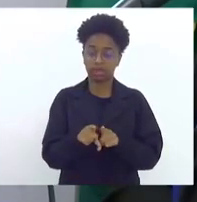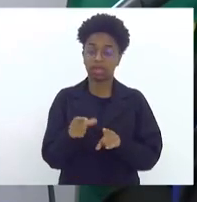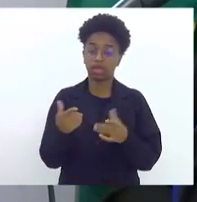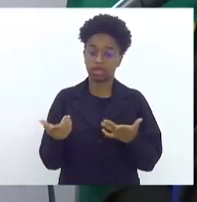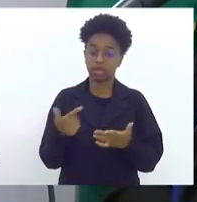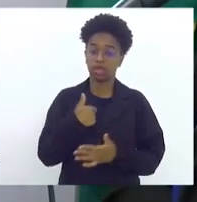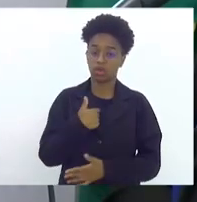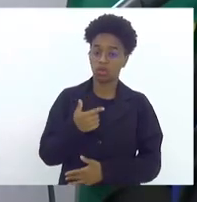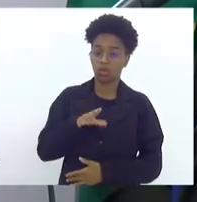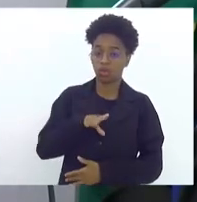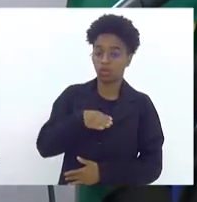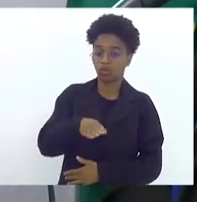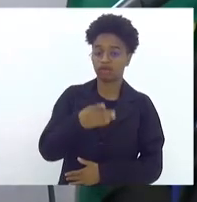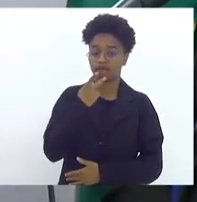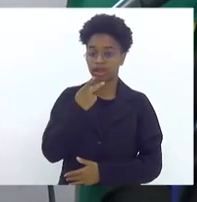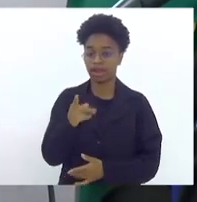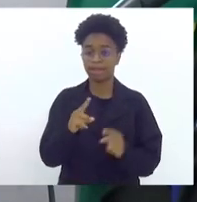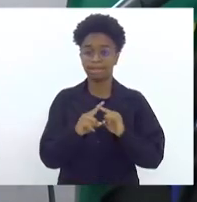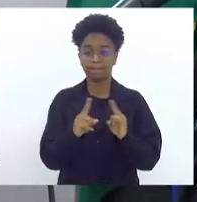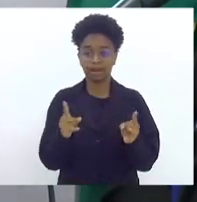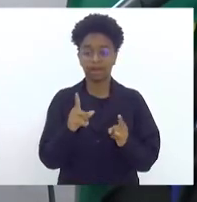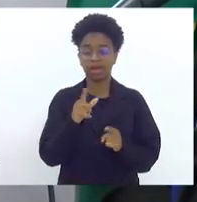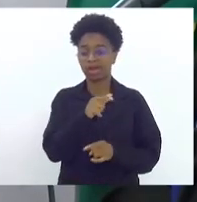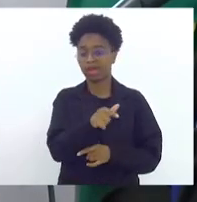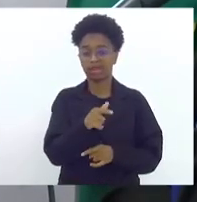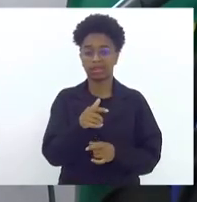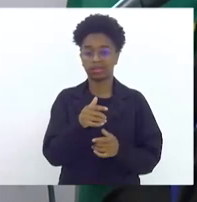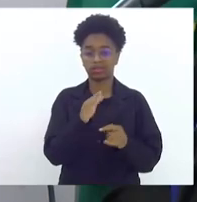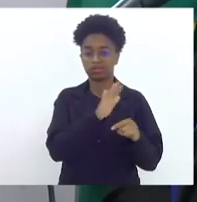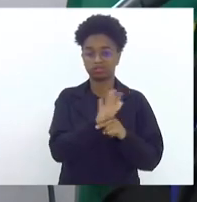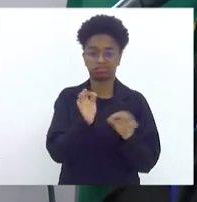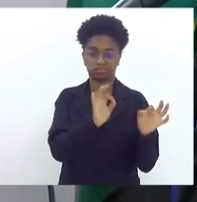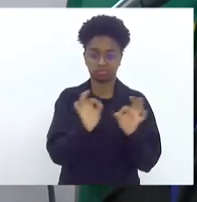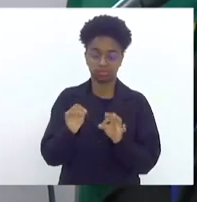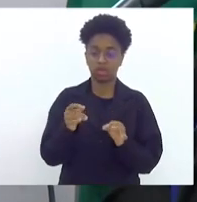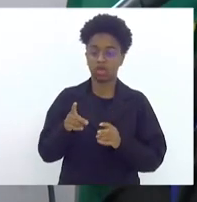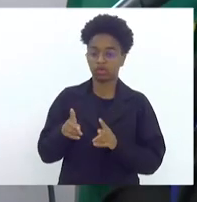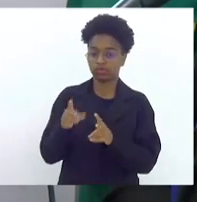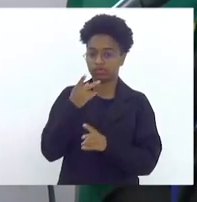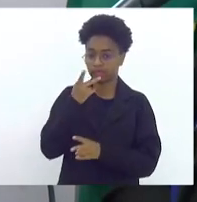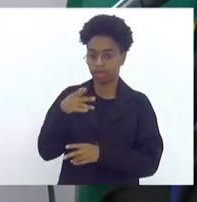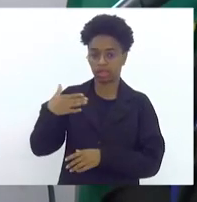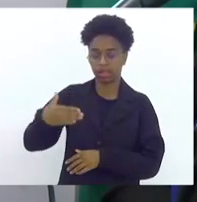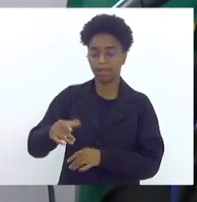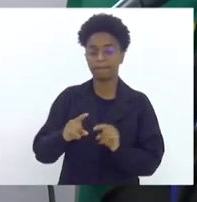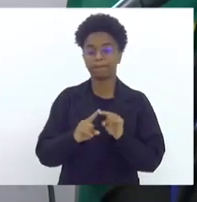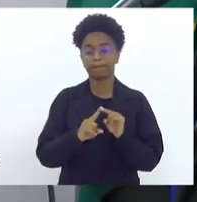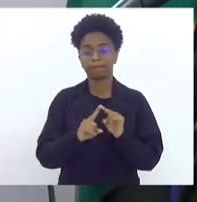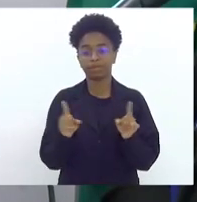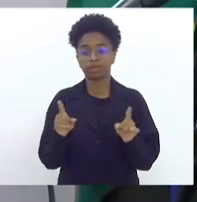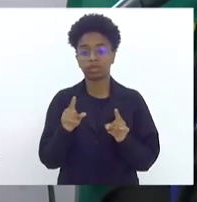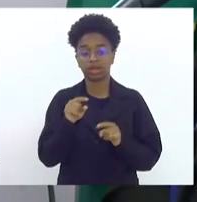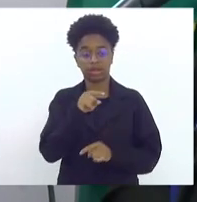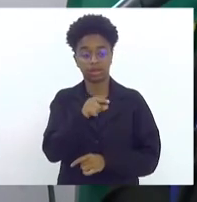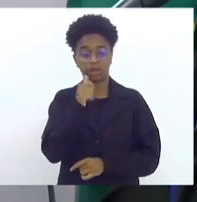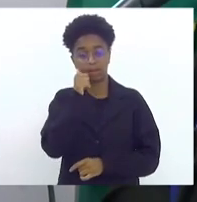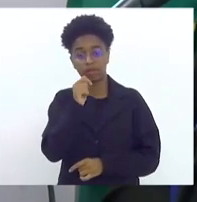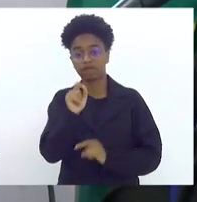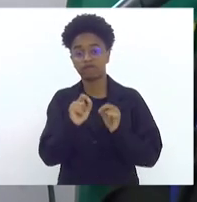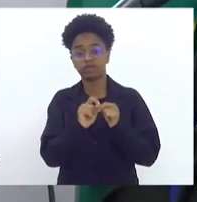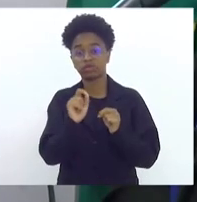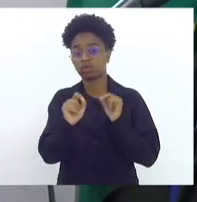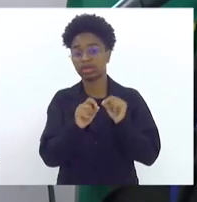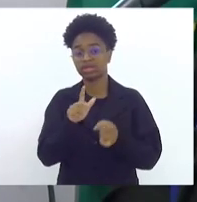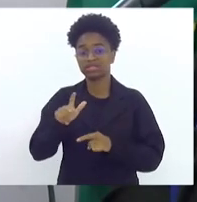eu sou corajosa por falar mas simplesmente ela um de serviço Total ela continua falando e diz o seguinte e o que o que essa mulher está fazendo